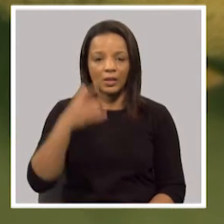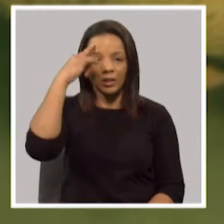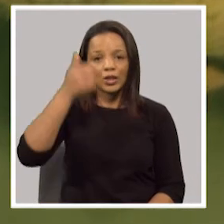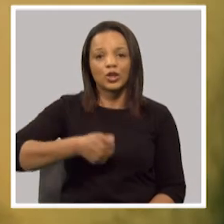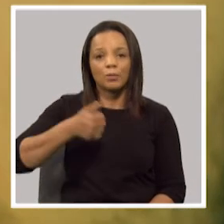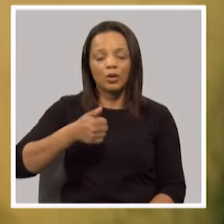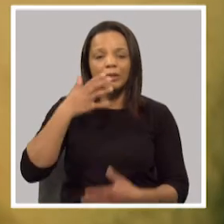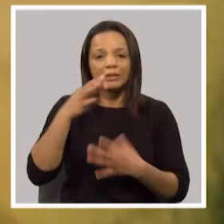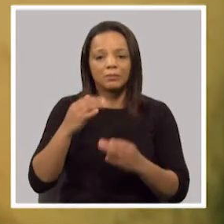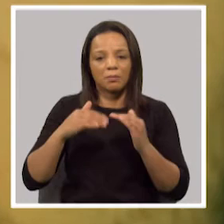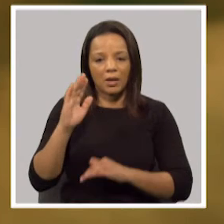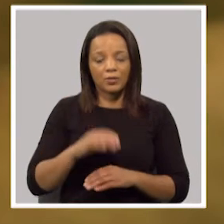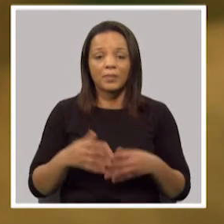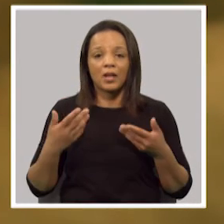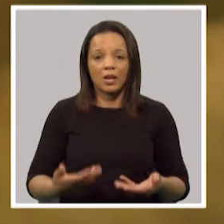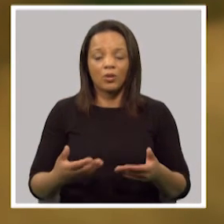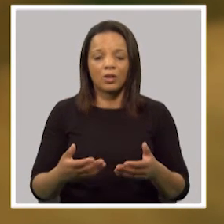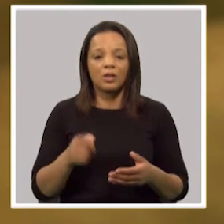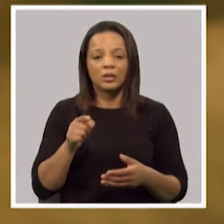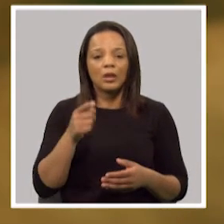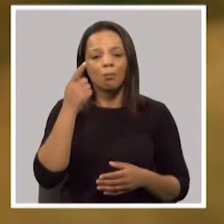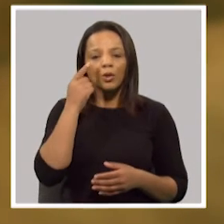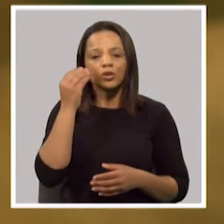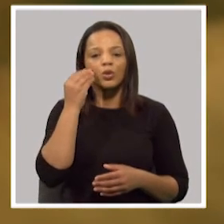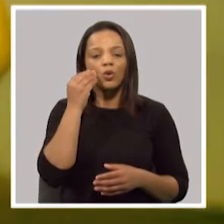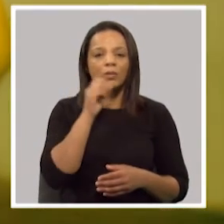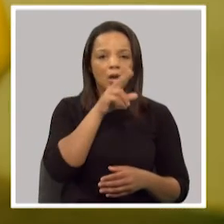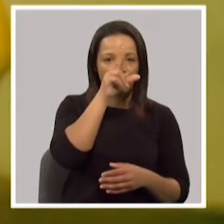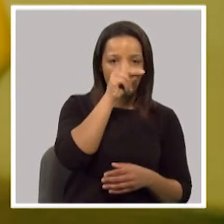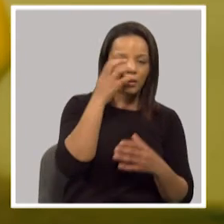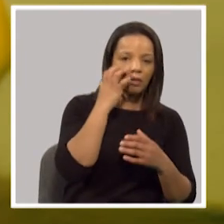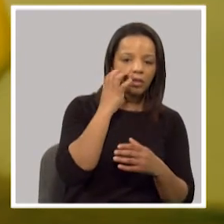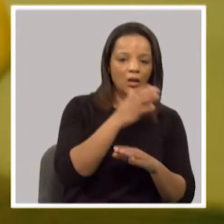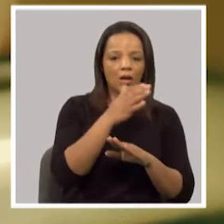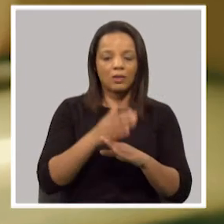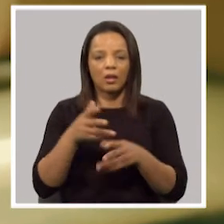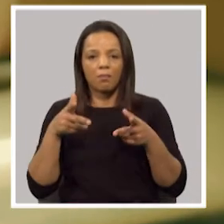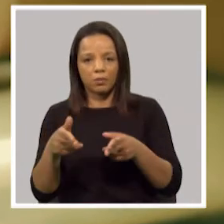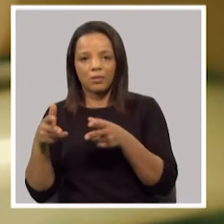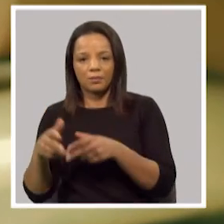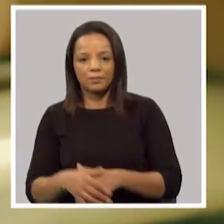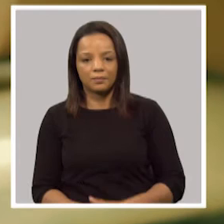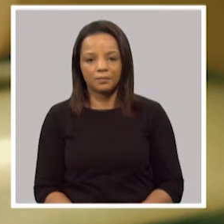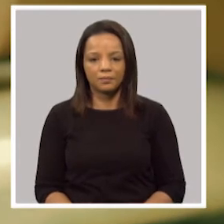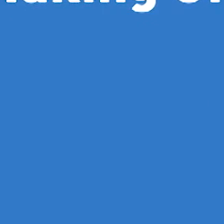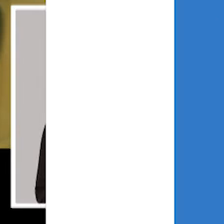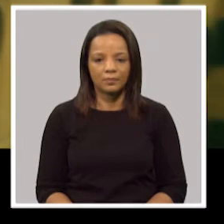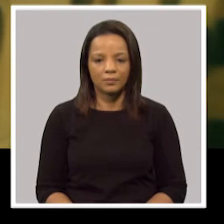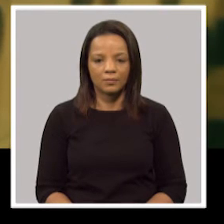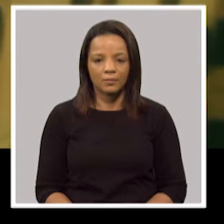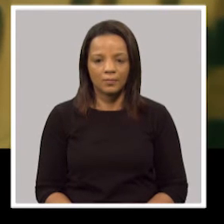As melhores ideias são as mais simples. Desta vez, o Making Off mostra como se vai de um pato de borracha a uma curta-metragem.